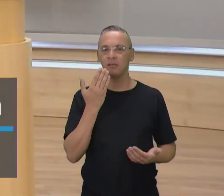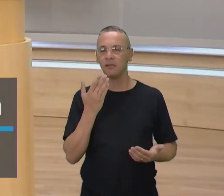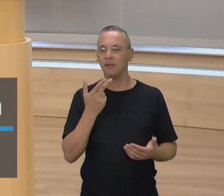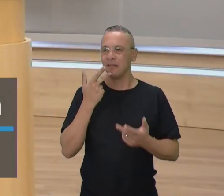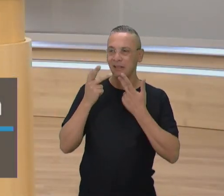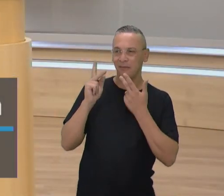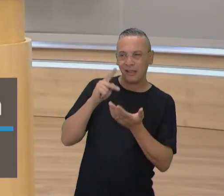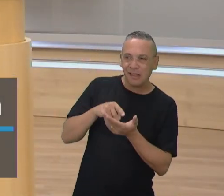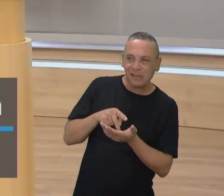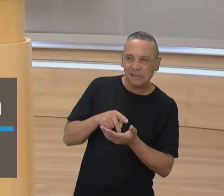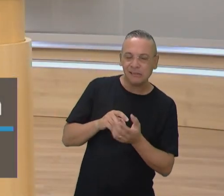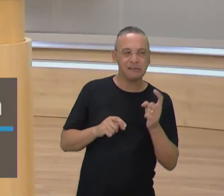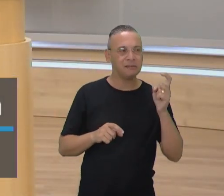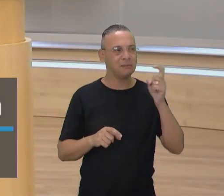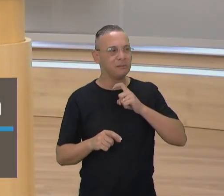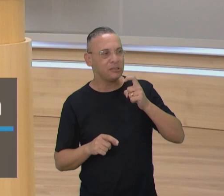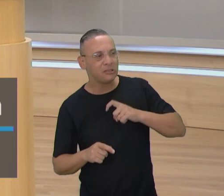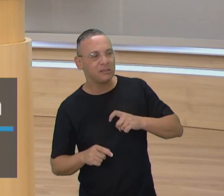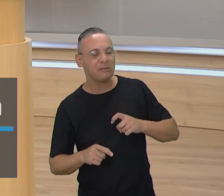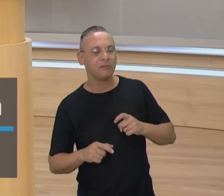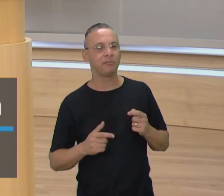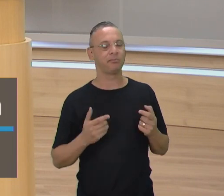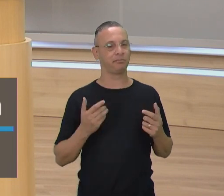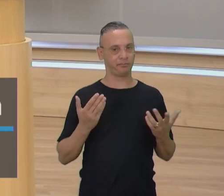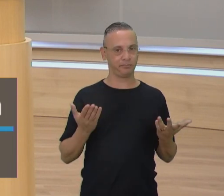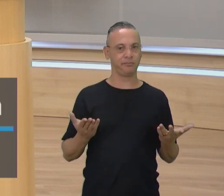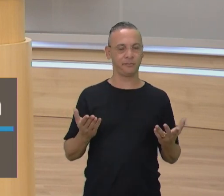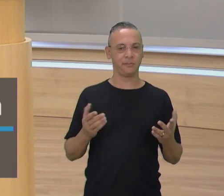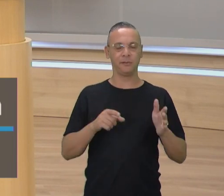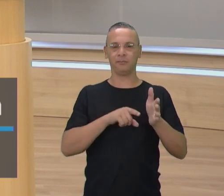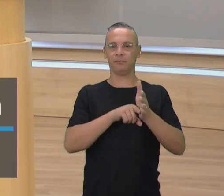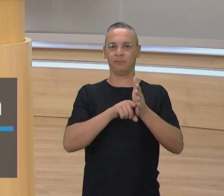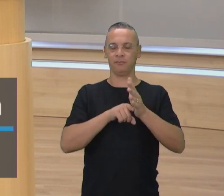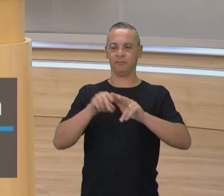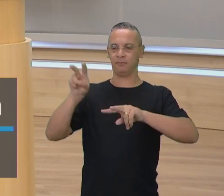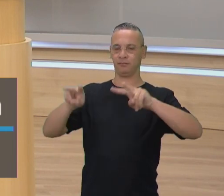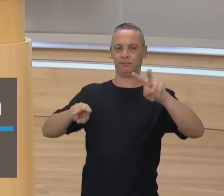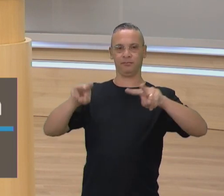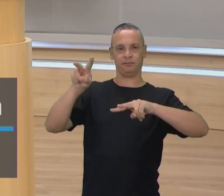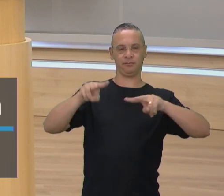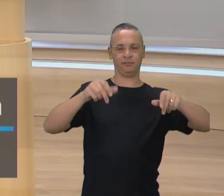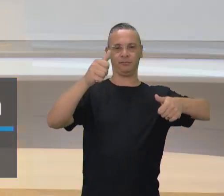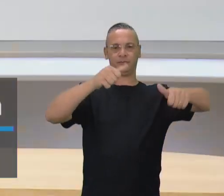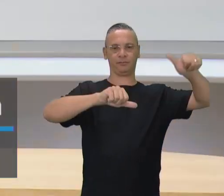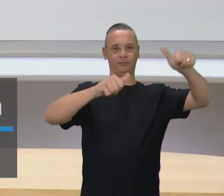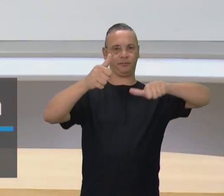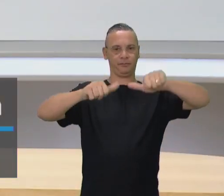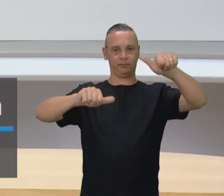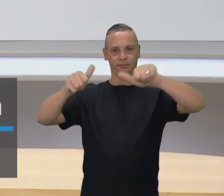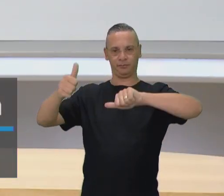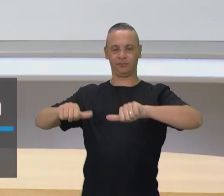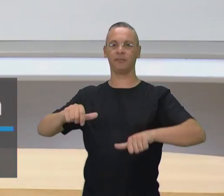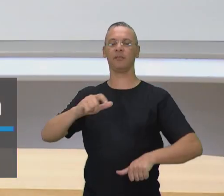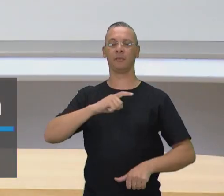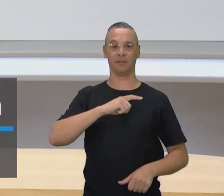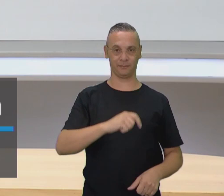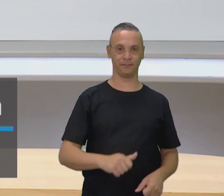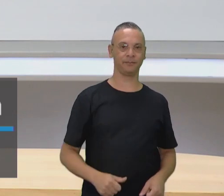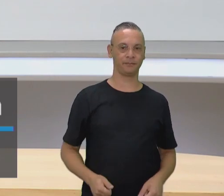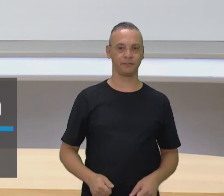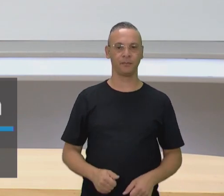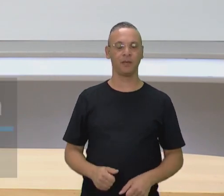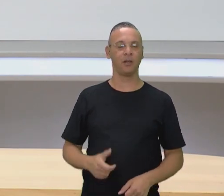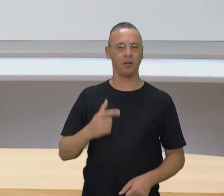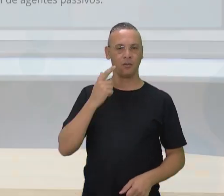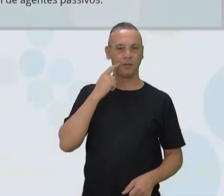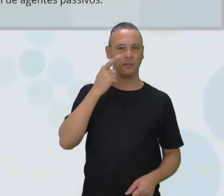sido tendenciosa ou não. Então, assim, tudo isso é que o observatório é o papel do observatório investigar, ok?